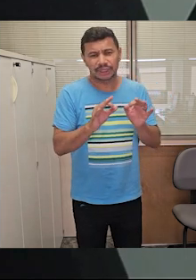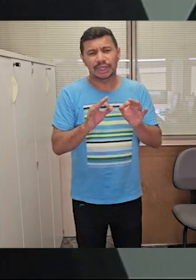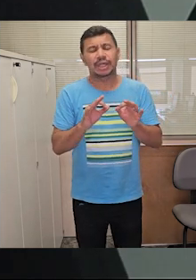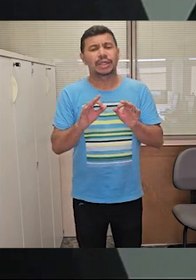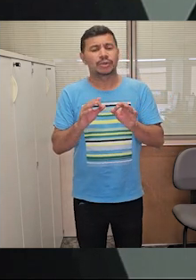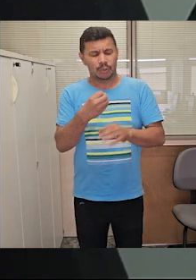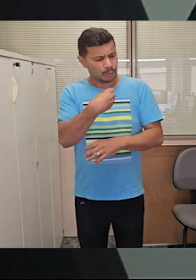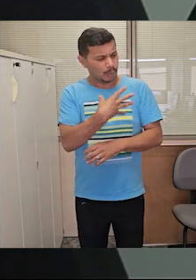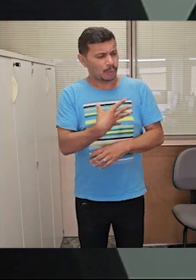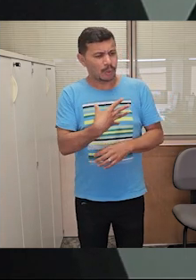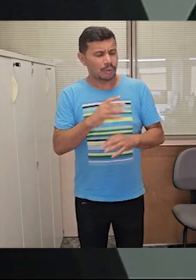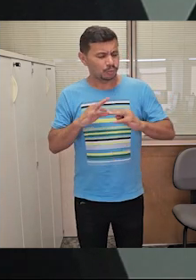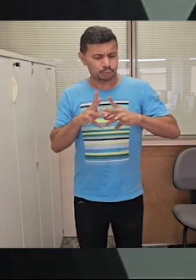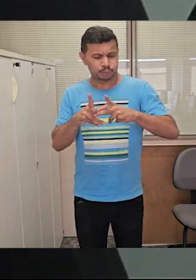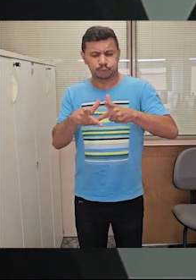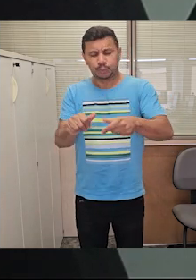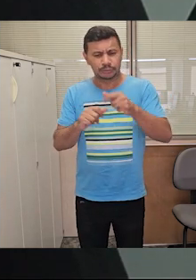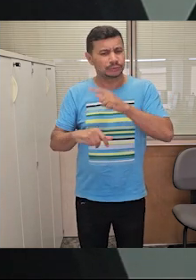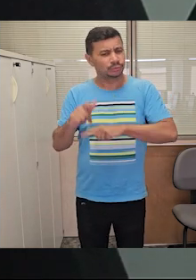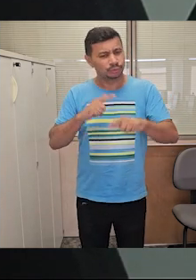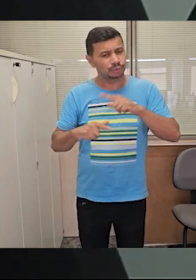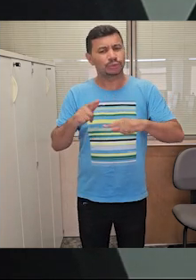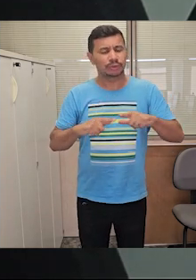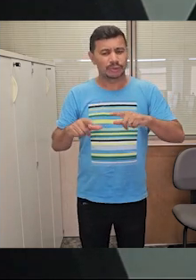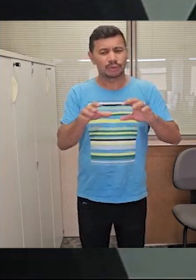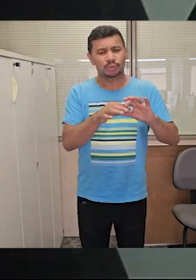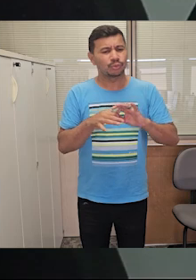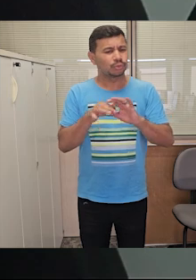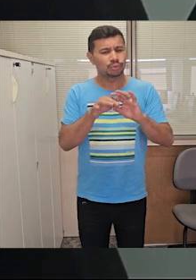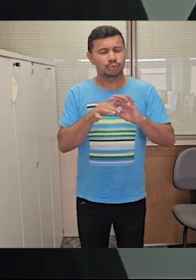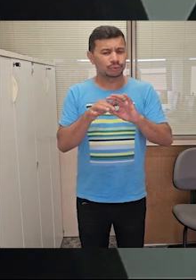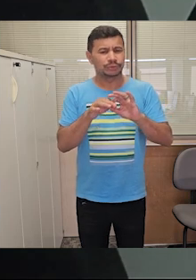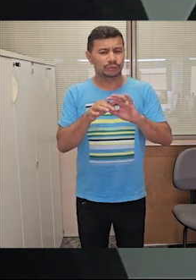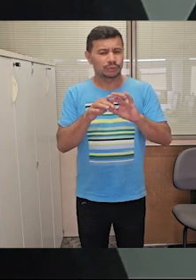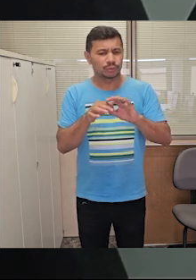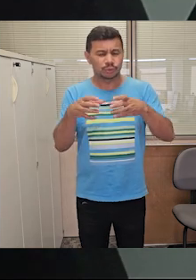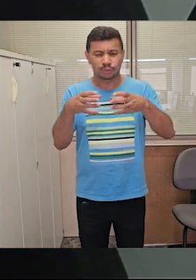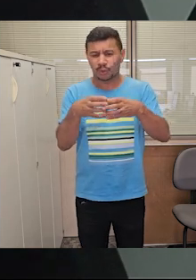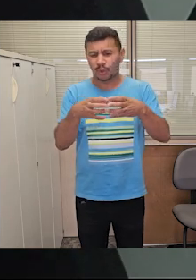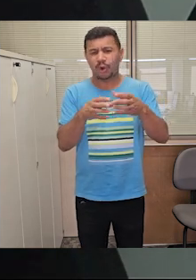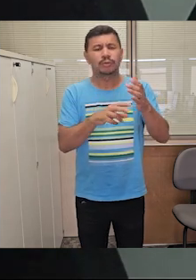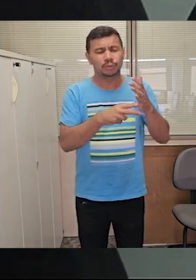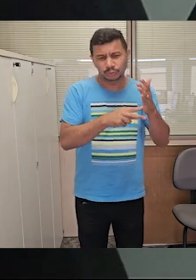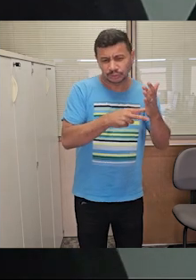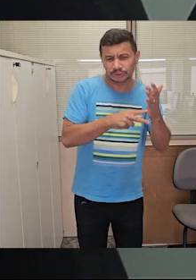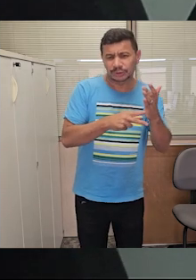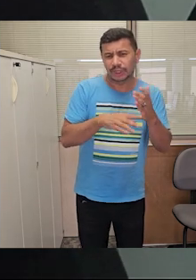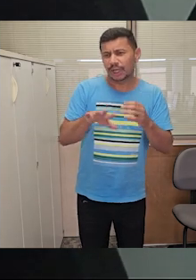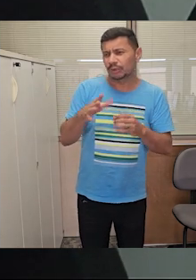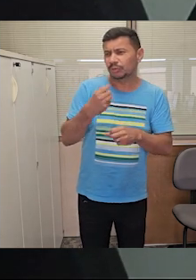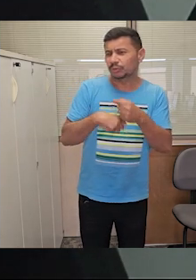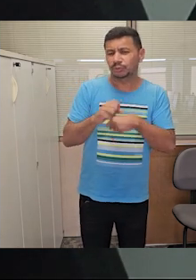organizada muito bem por todos os trabalhadores. O movimento sindical, logo após